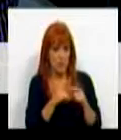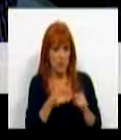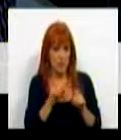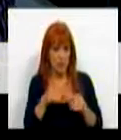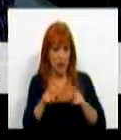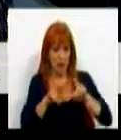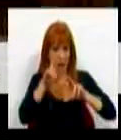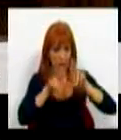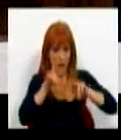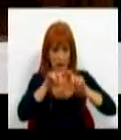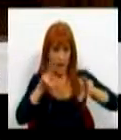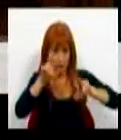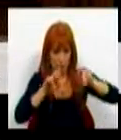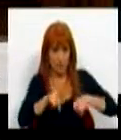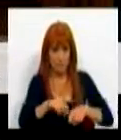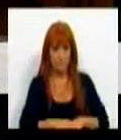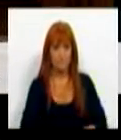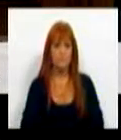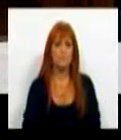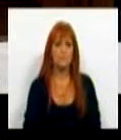ao acionista?